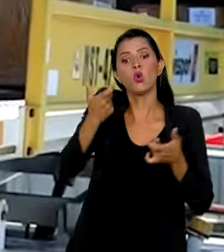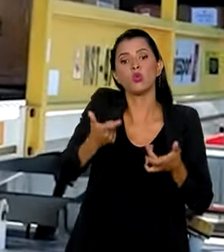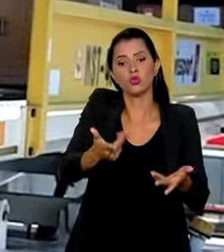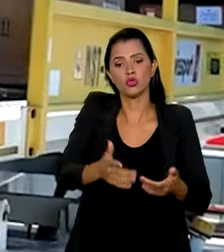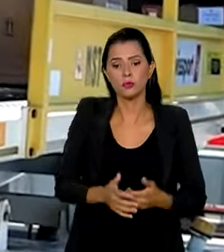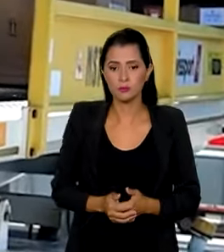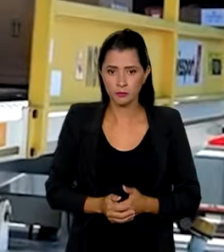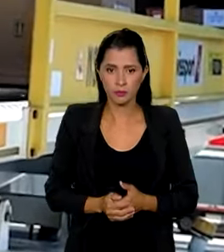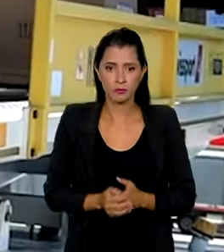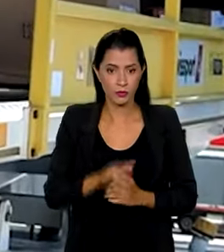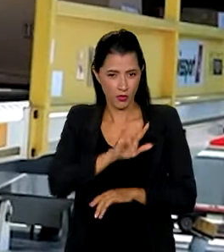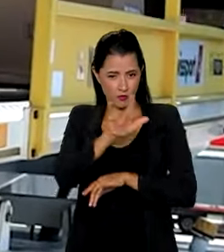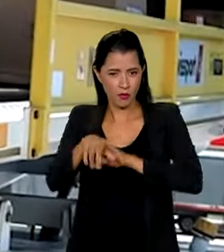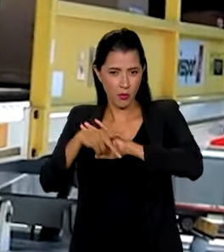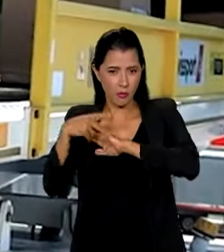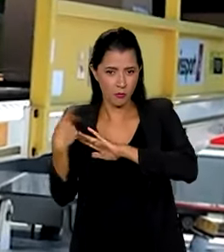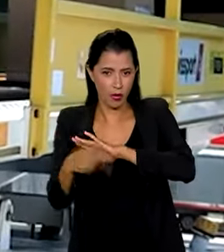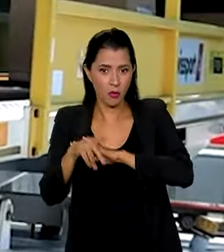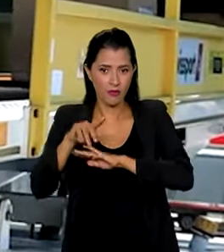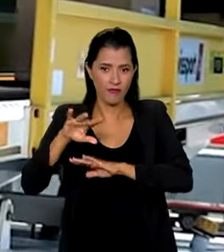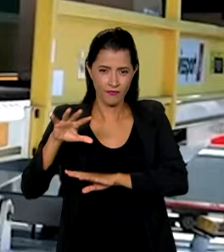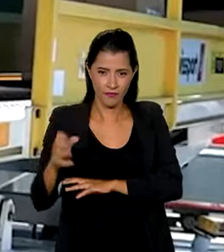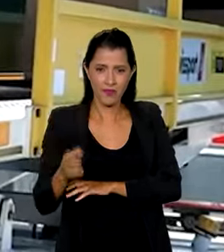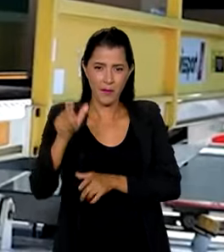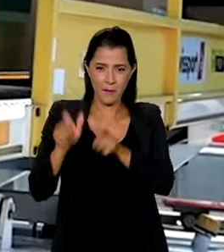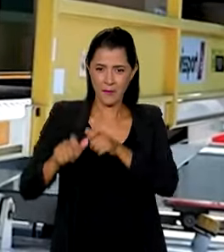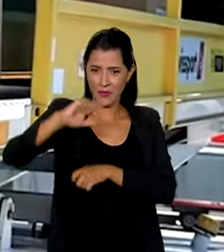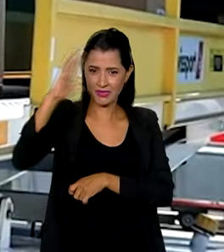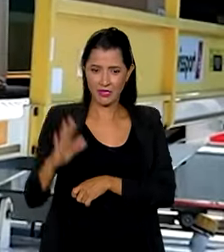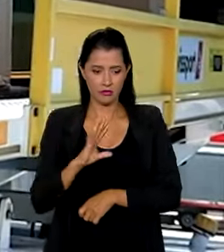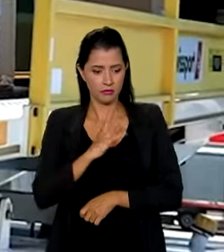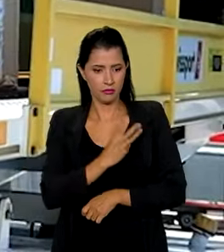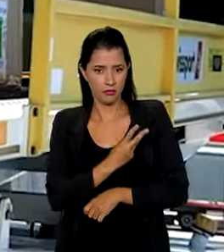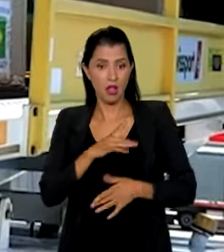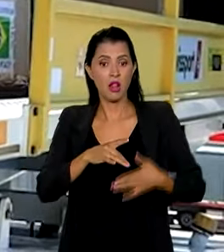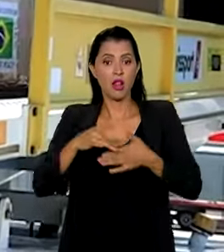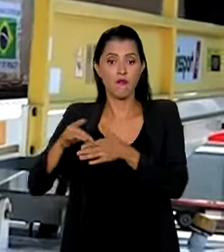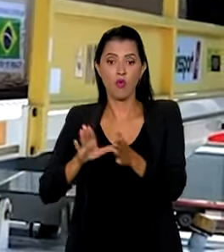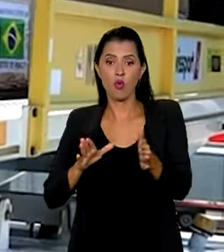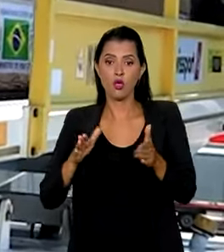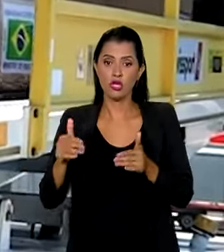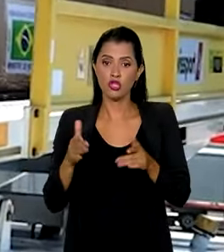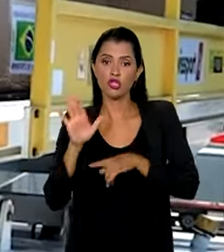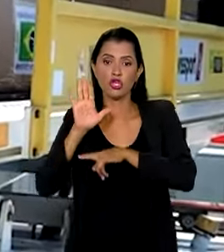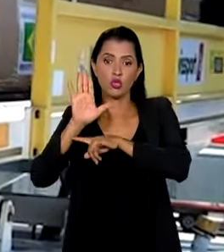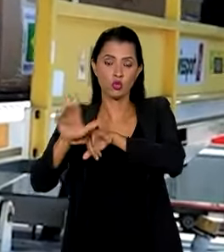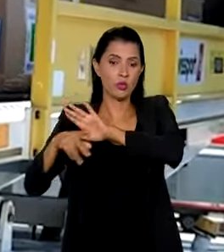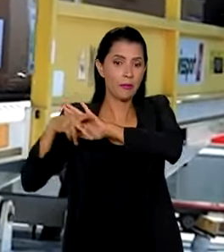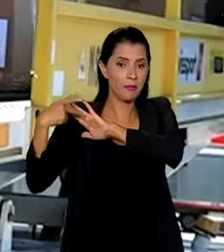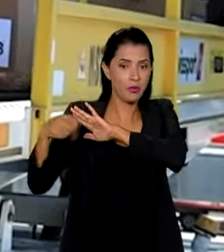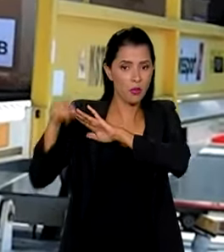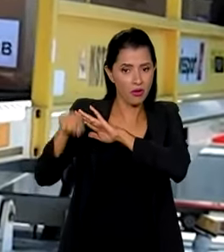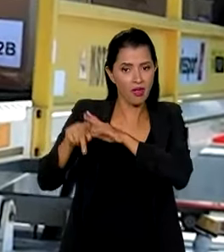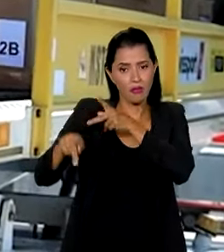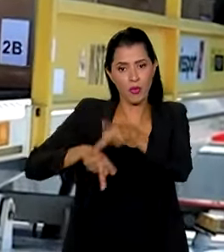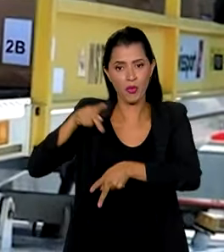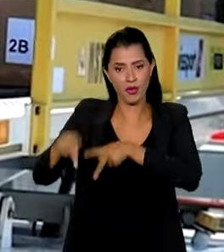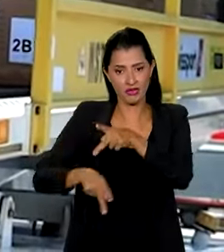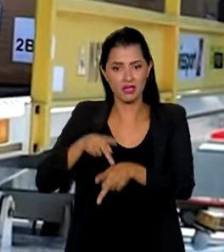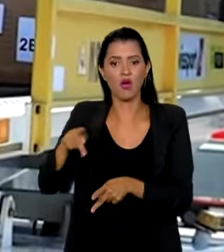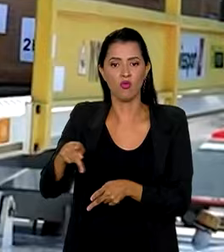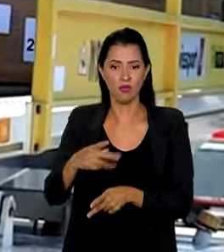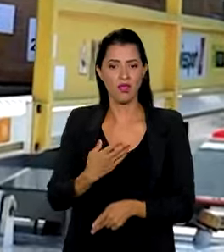vai trazer os brasileiros da Palestina levou um kit de ajuda humanitária destinado à população em Gaza